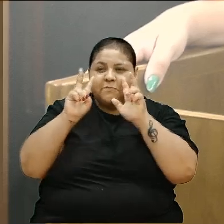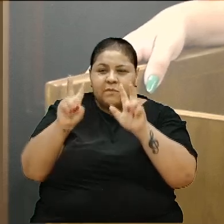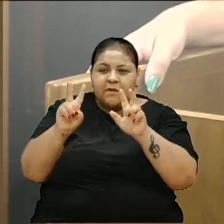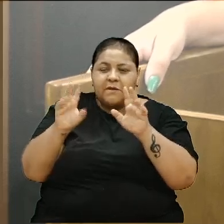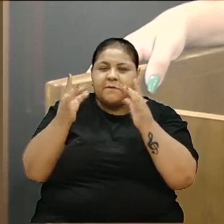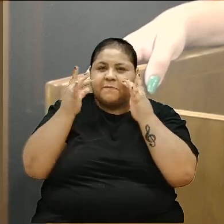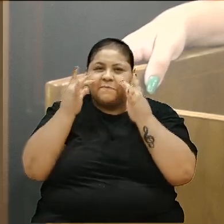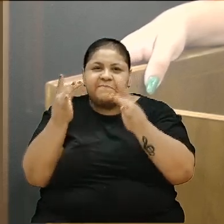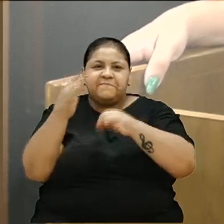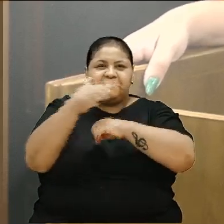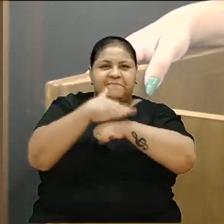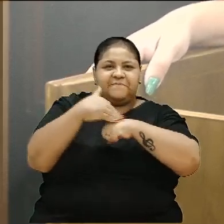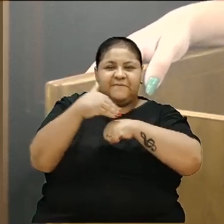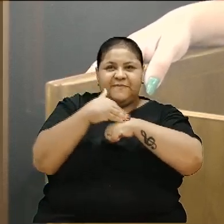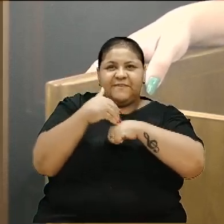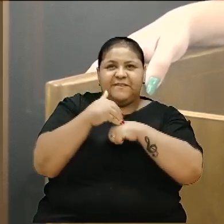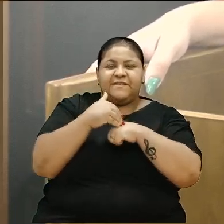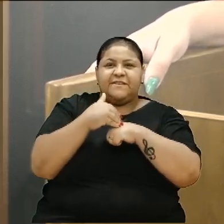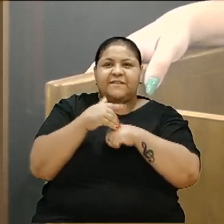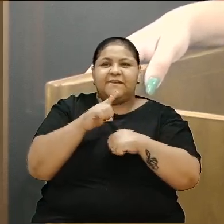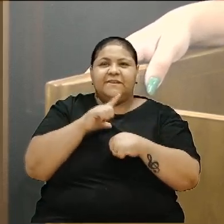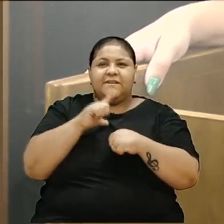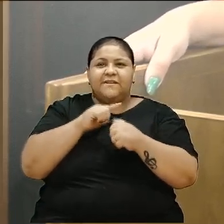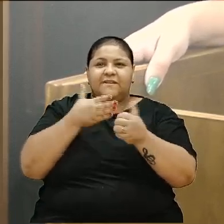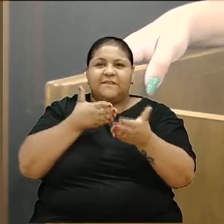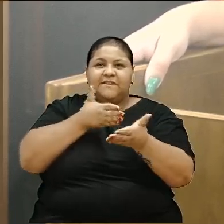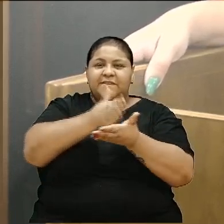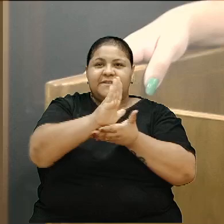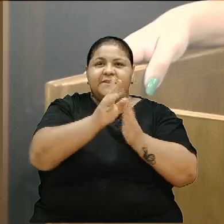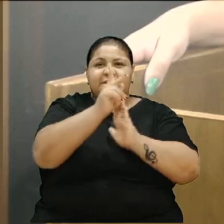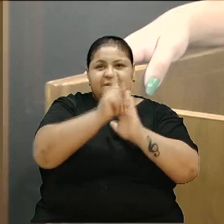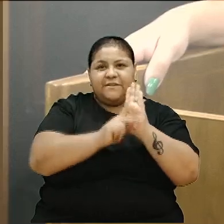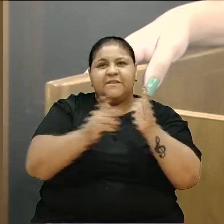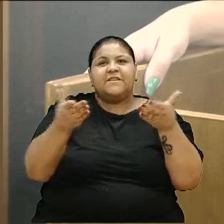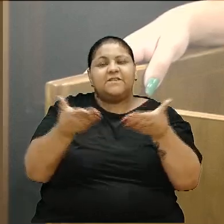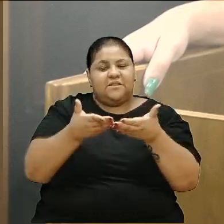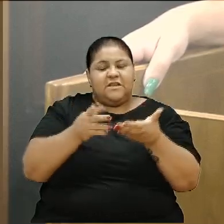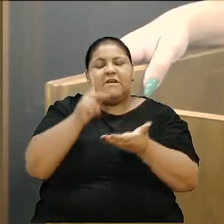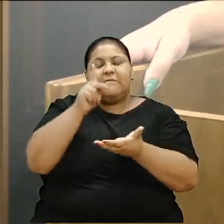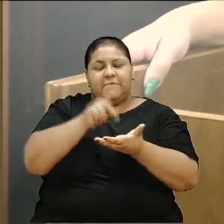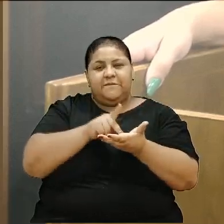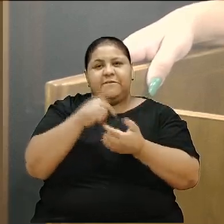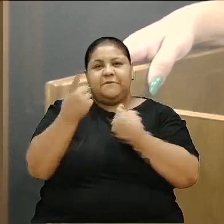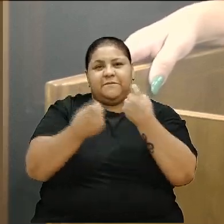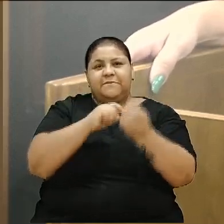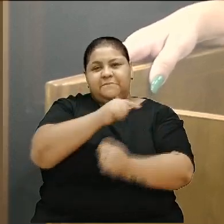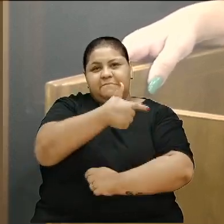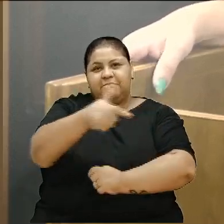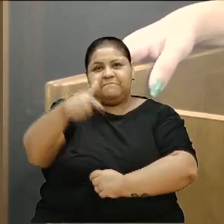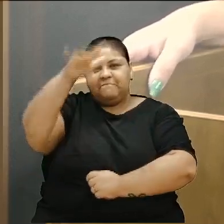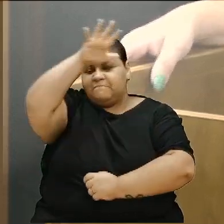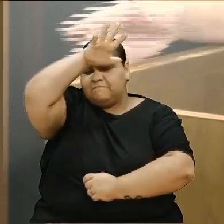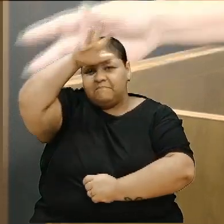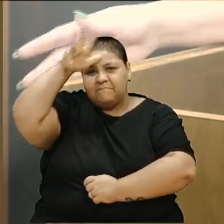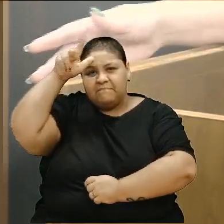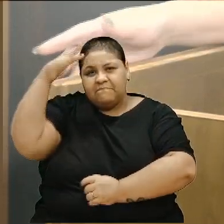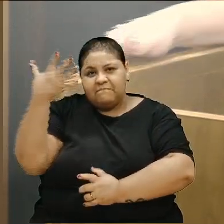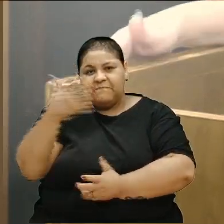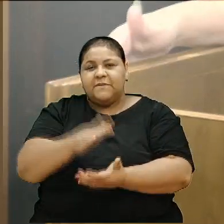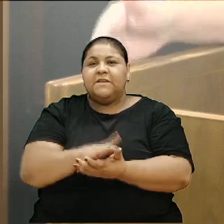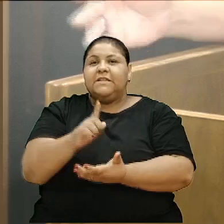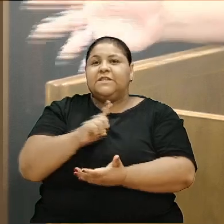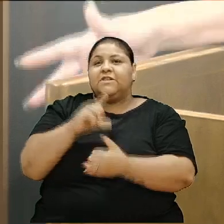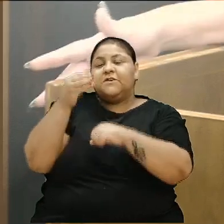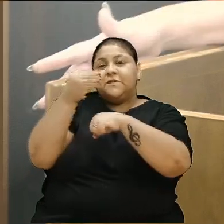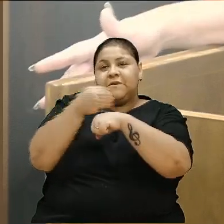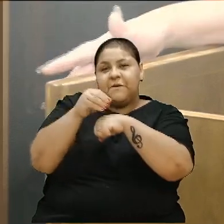com carinho aí, para a gente, né, ter aprovação nesses projetos, que já são realidade, alguns em outros municípios, e que se tiverem